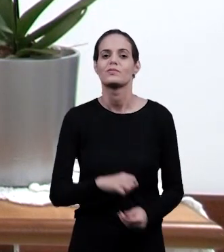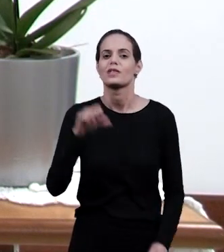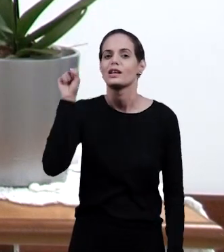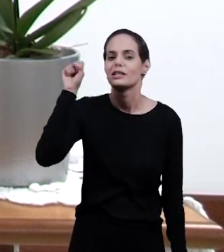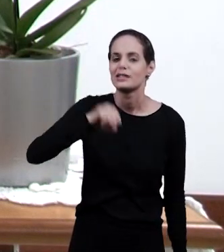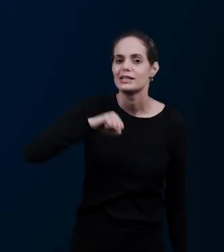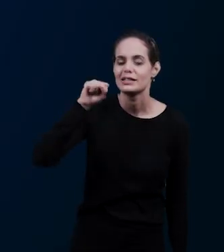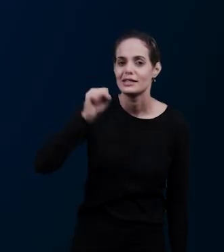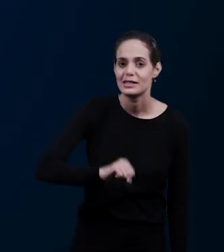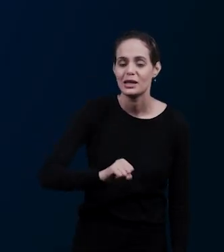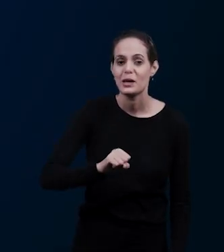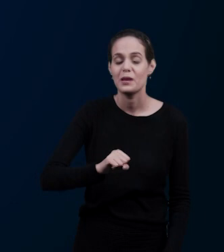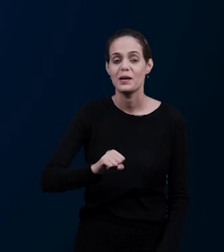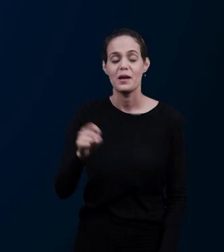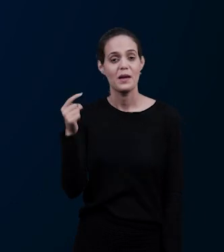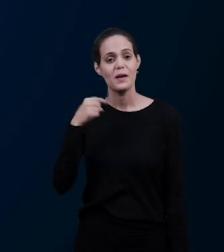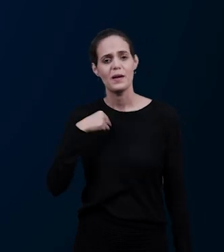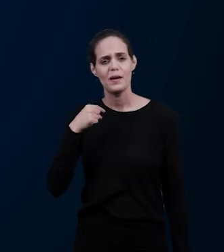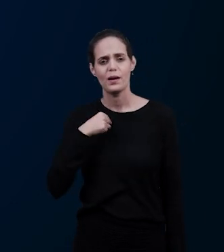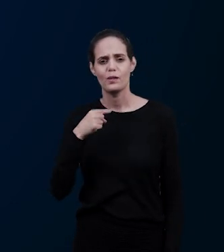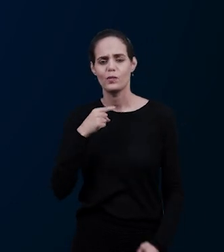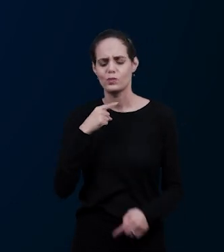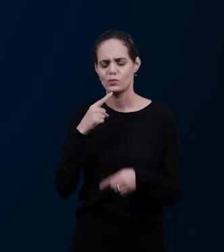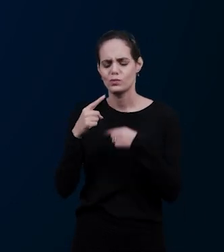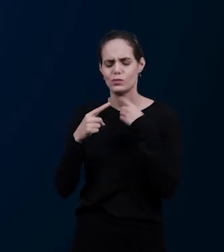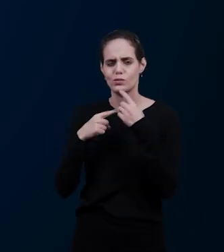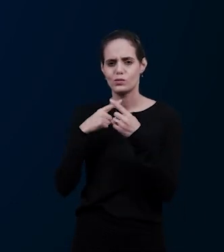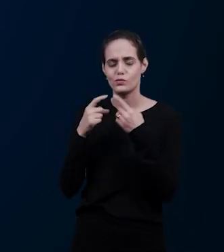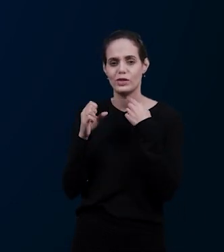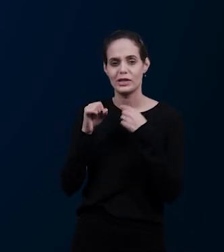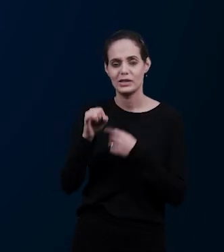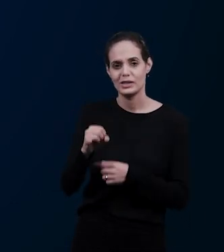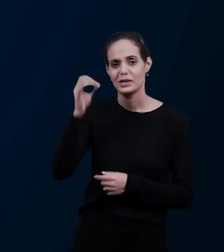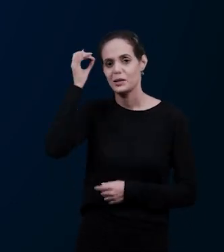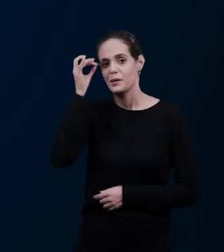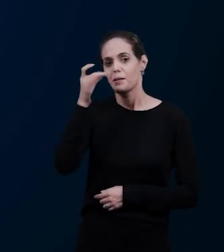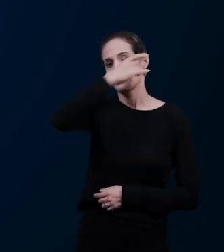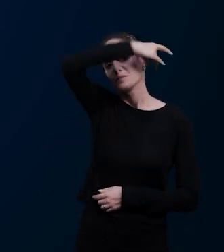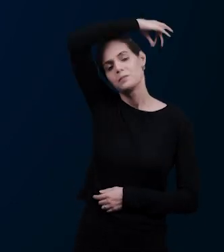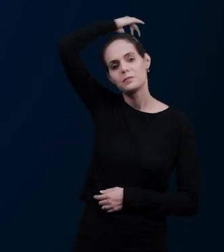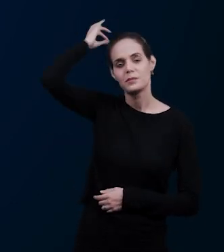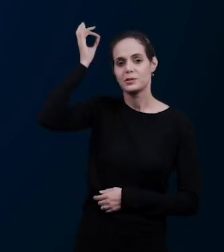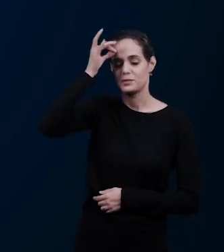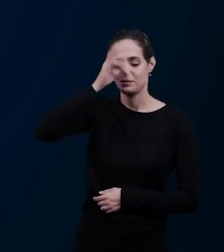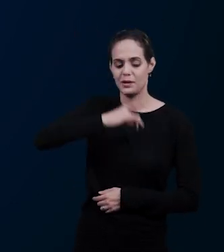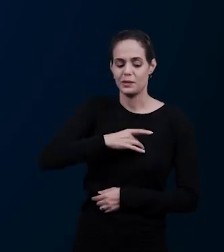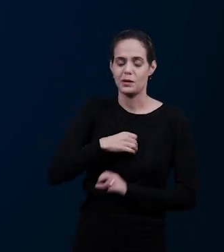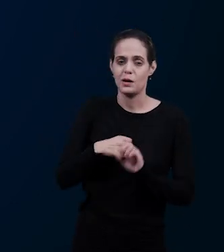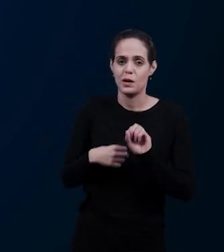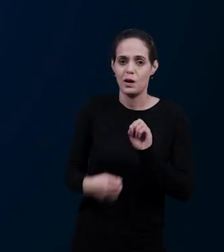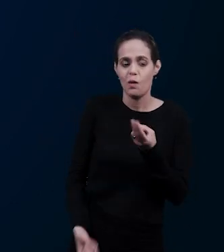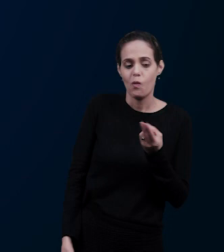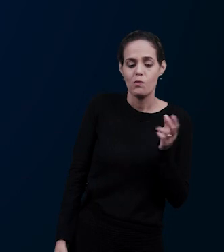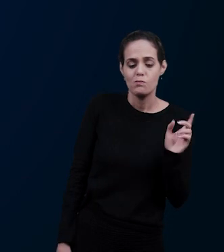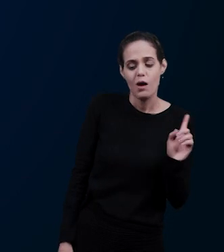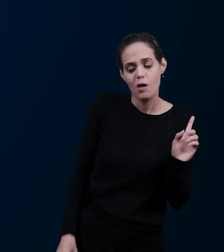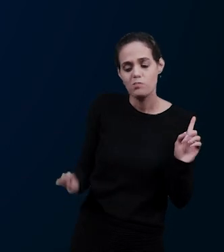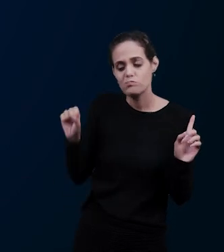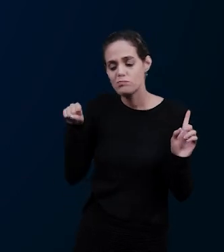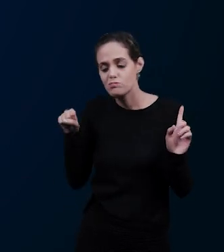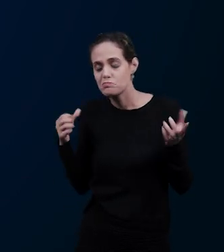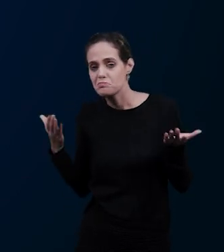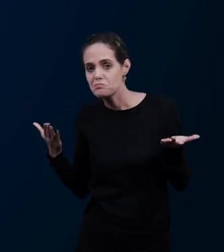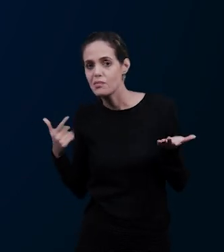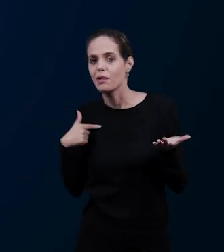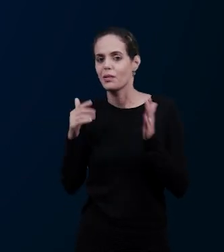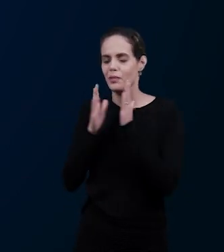muita atenção. Sim, só que eu estava em dúvida se eu era batizada com o Espírito Santo ou